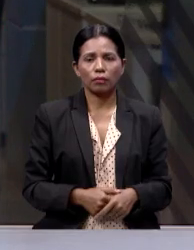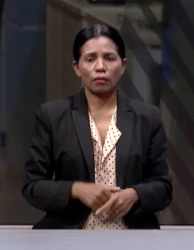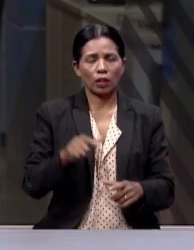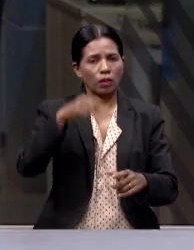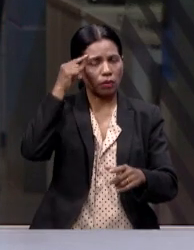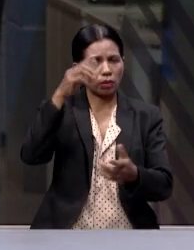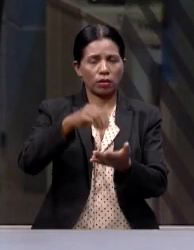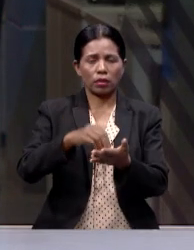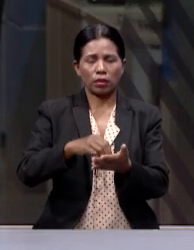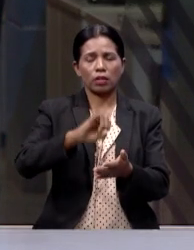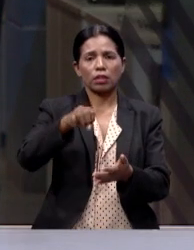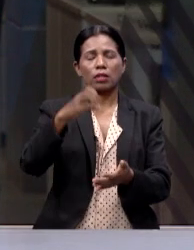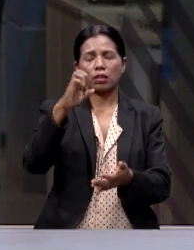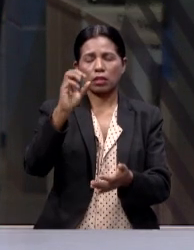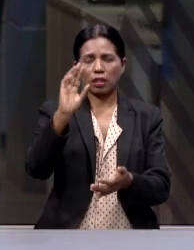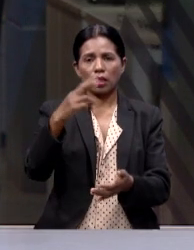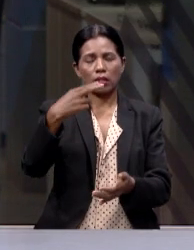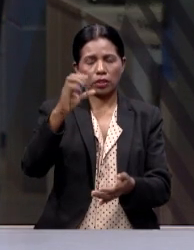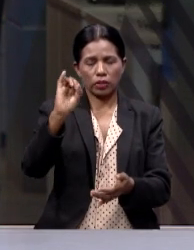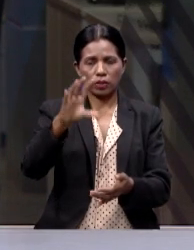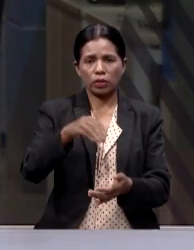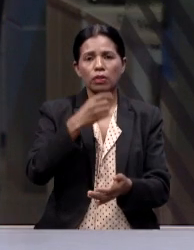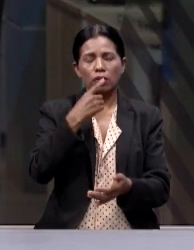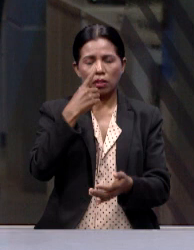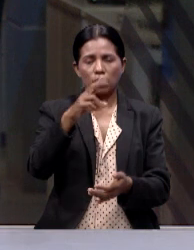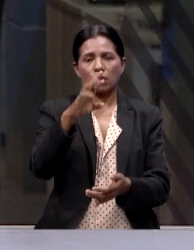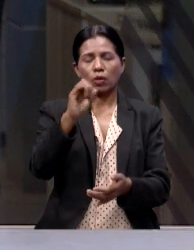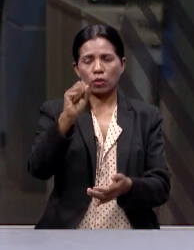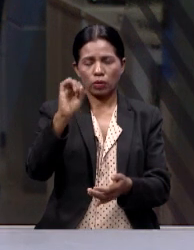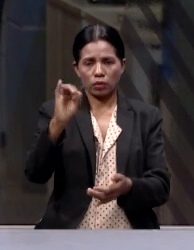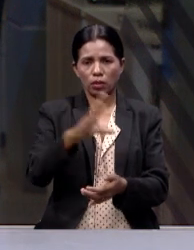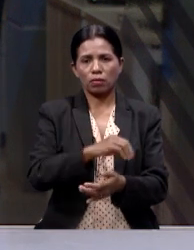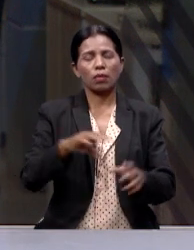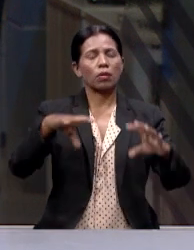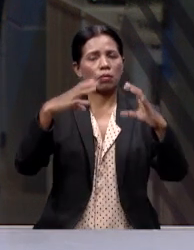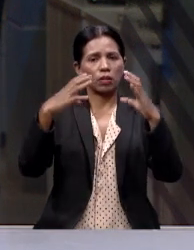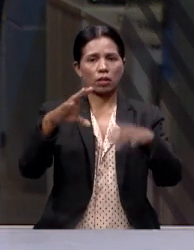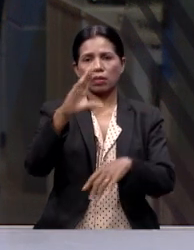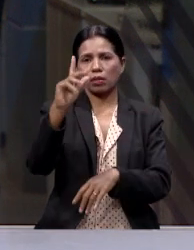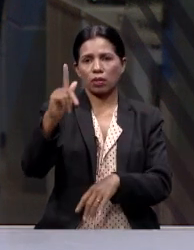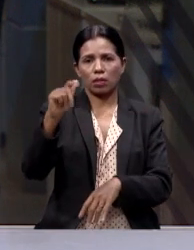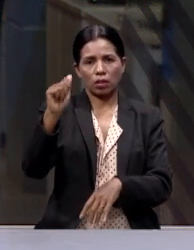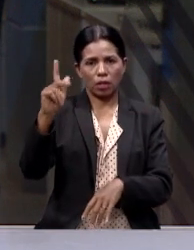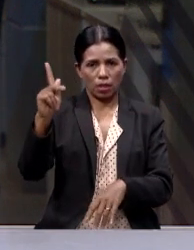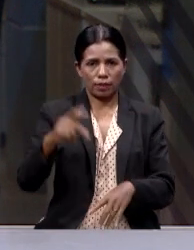Governo propõe Sérgio de Jesus Fernandes da Costa Ornai no Rui Pereira dos Santos para comissário ACAC.